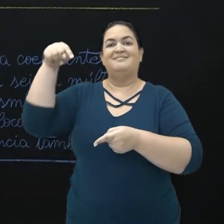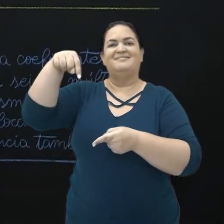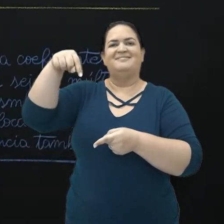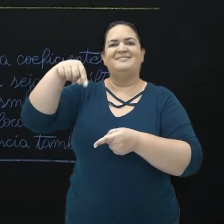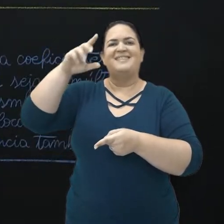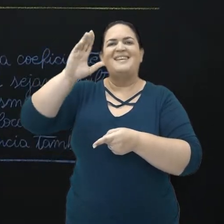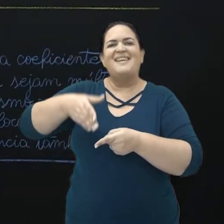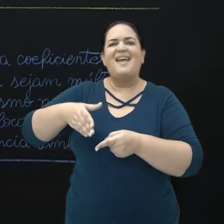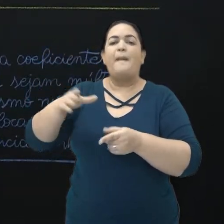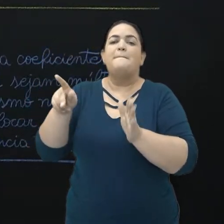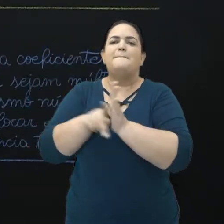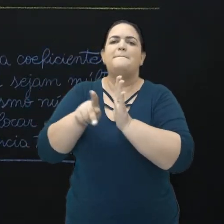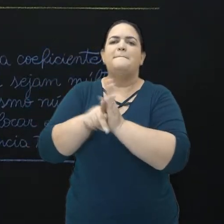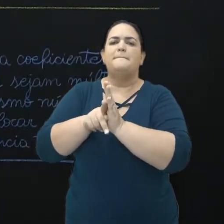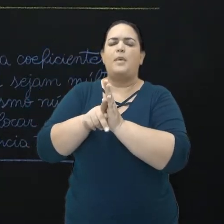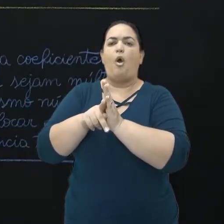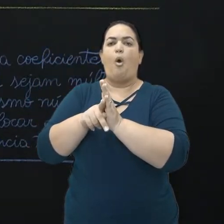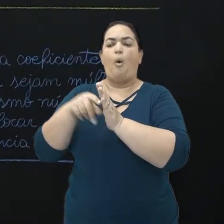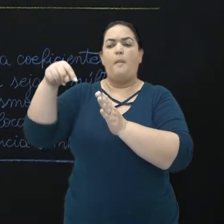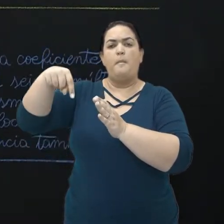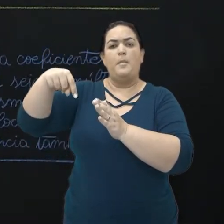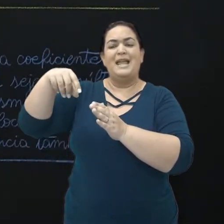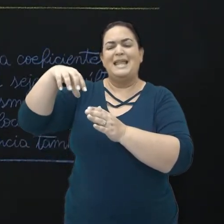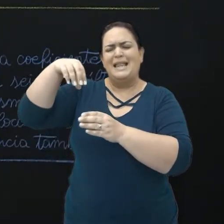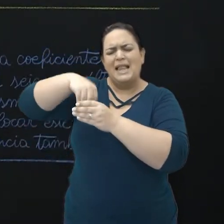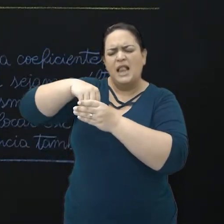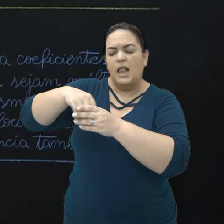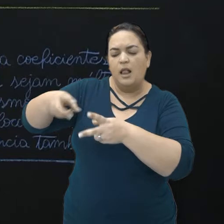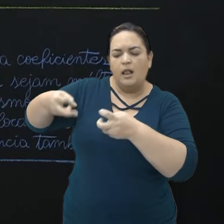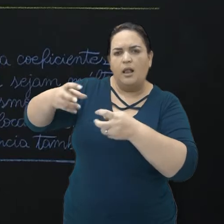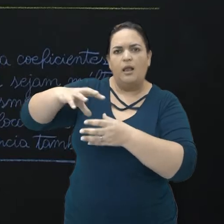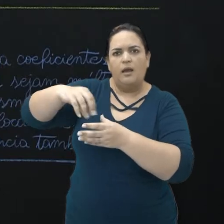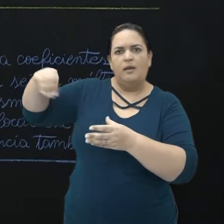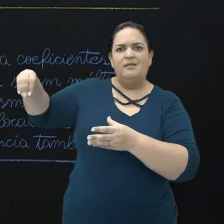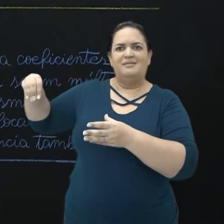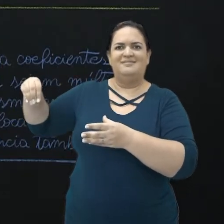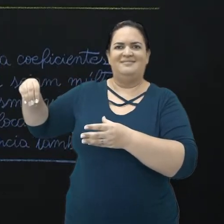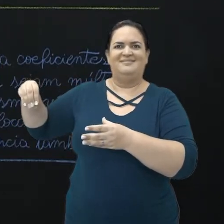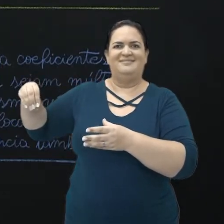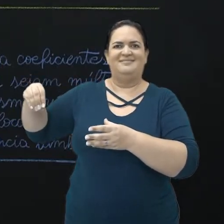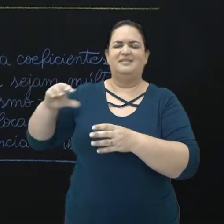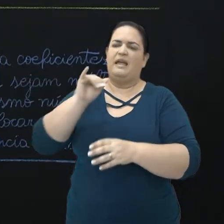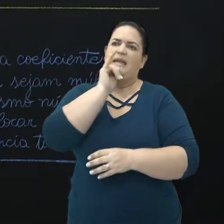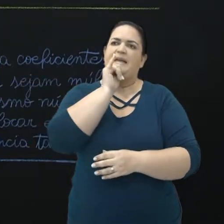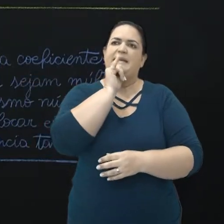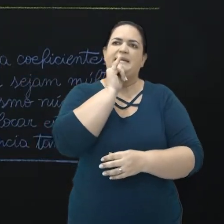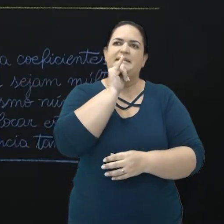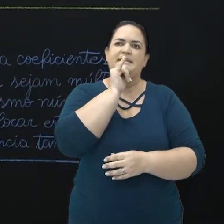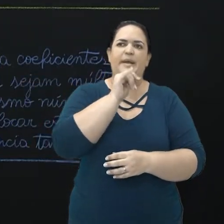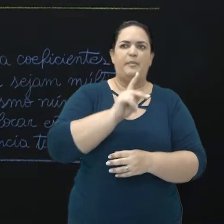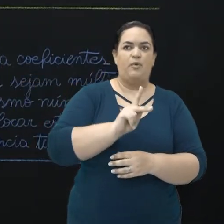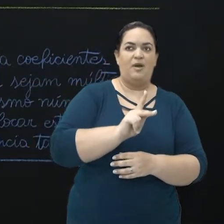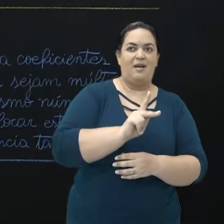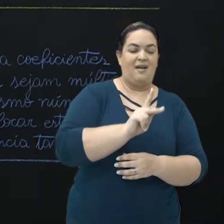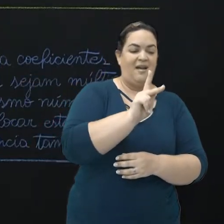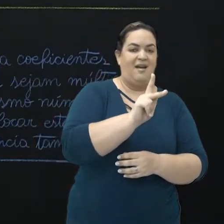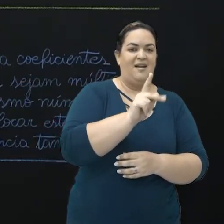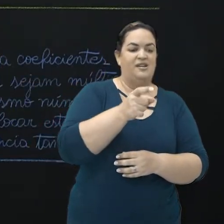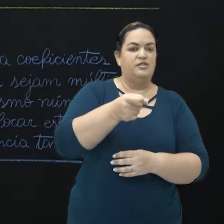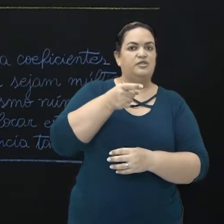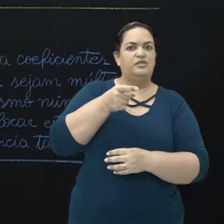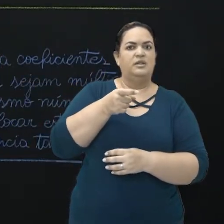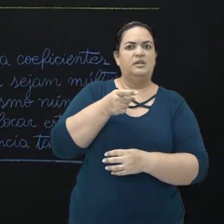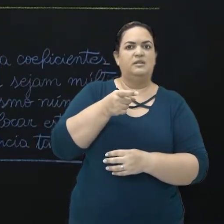gente vai tirar dela. Então, repare que aqui eu tenho Kx. Como a letra K é o fator comum,